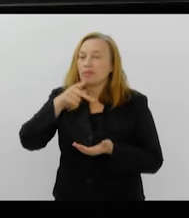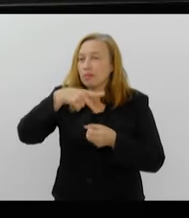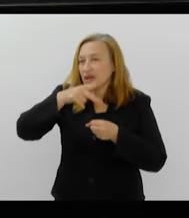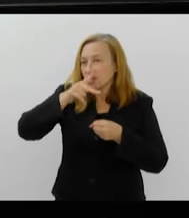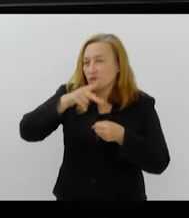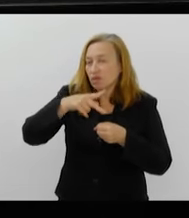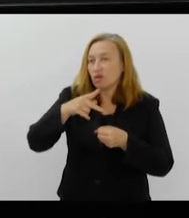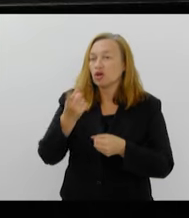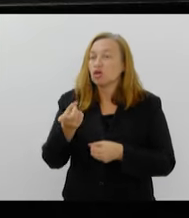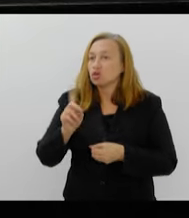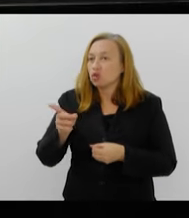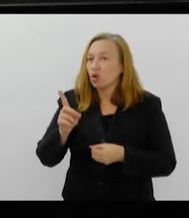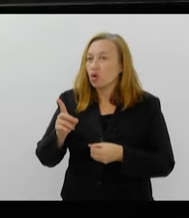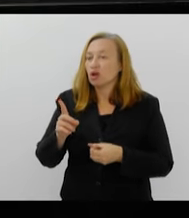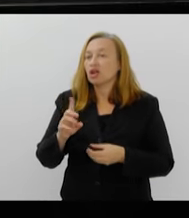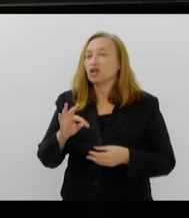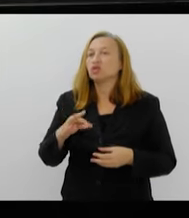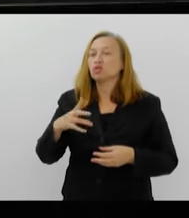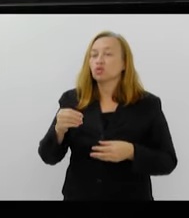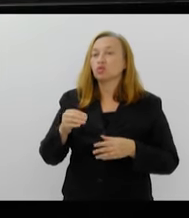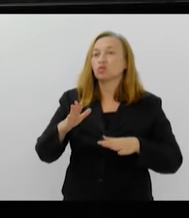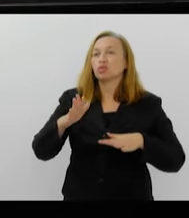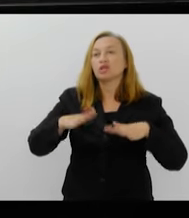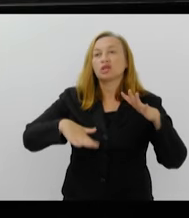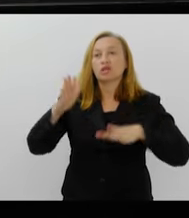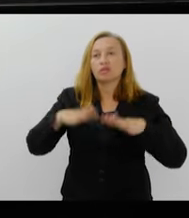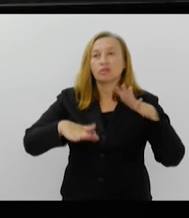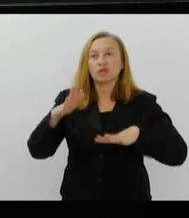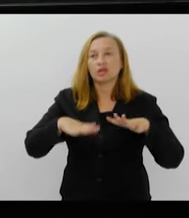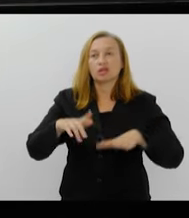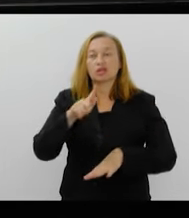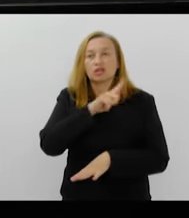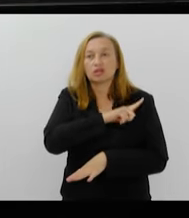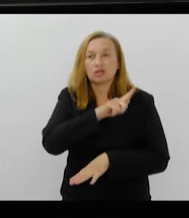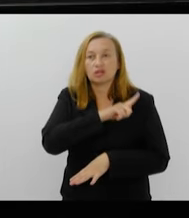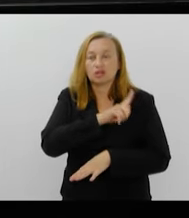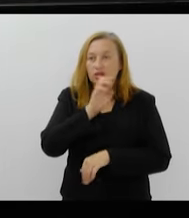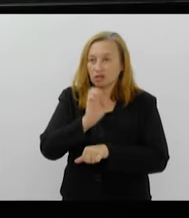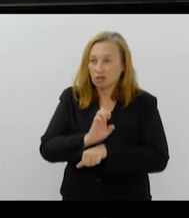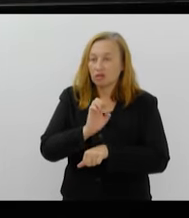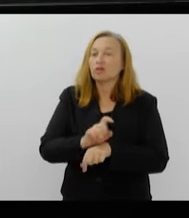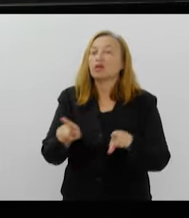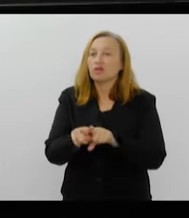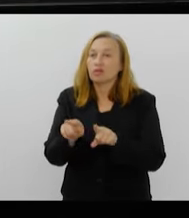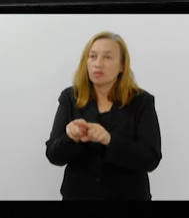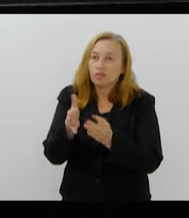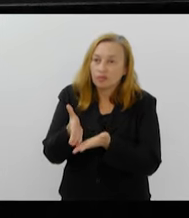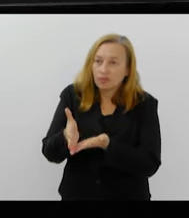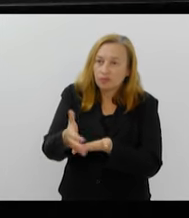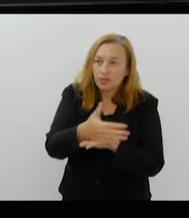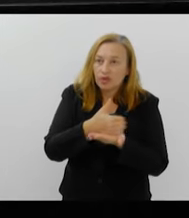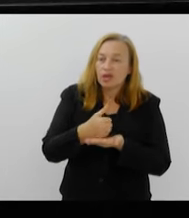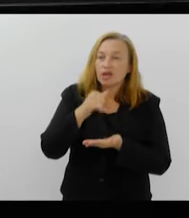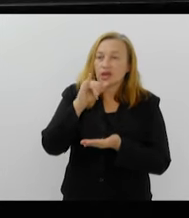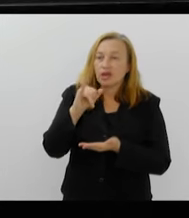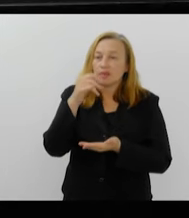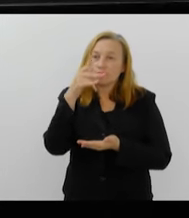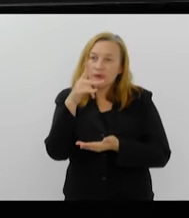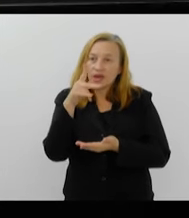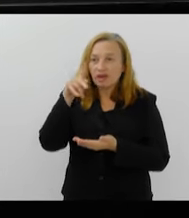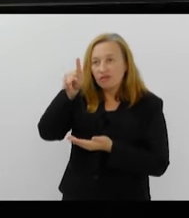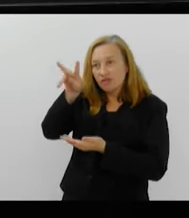de produção, independente da gerência estadual. E tem a arrecadação do IPVA também, com imposto